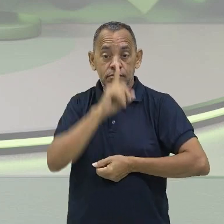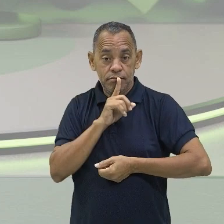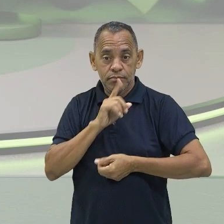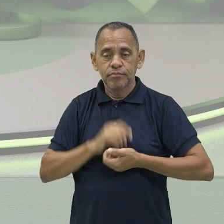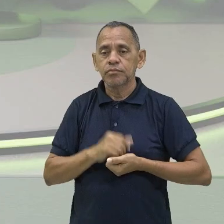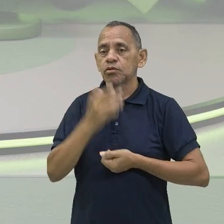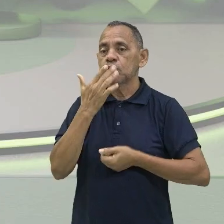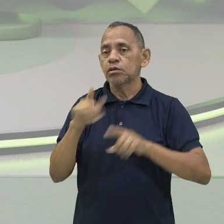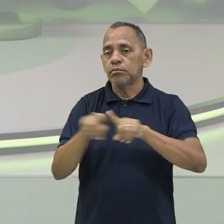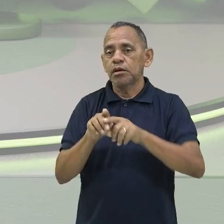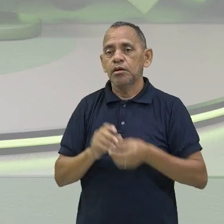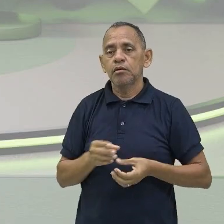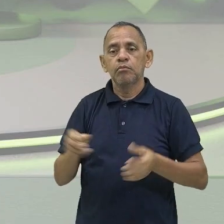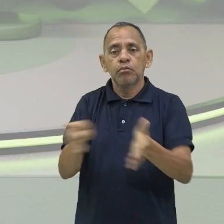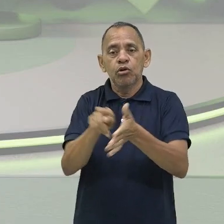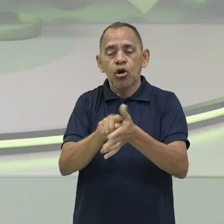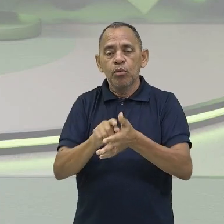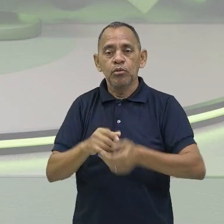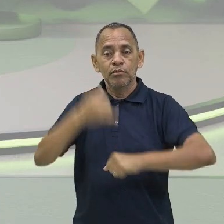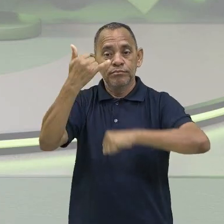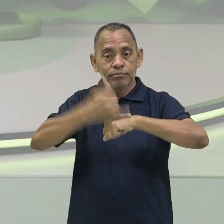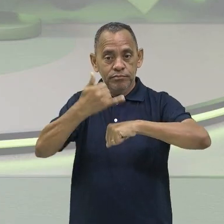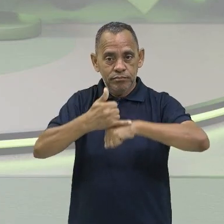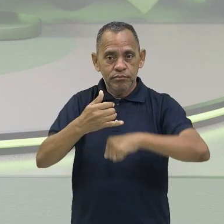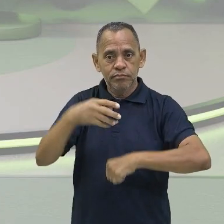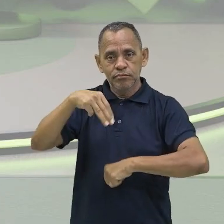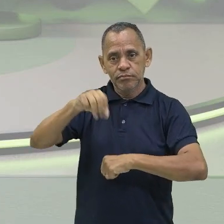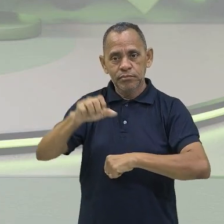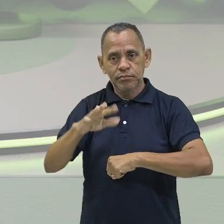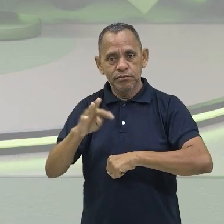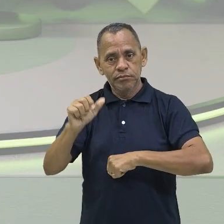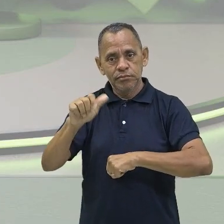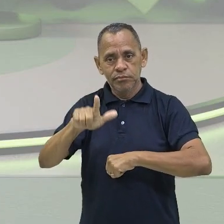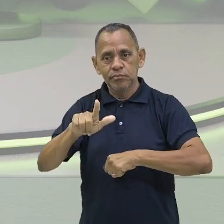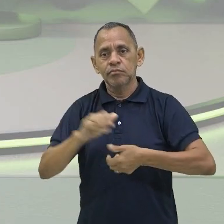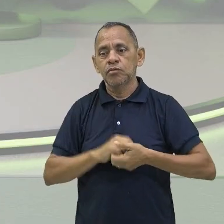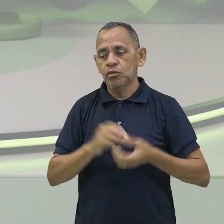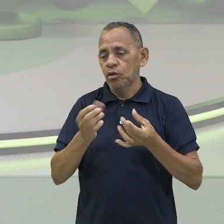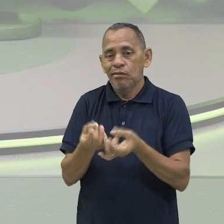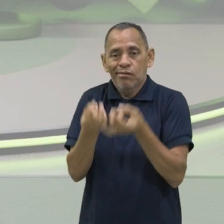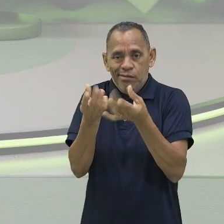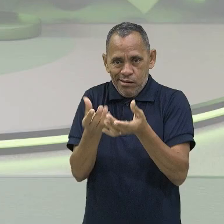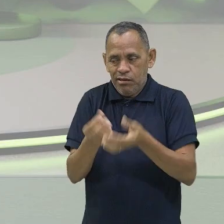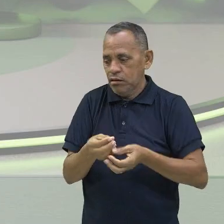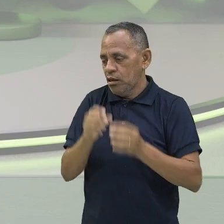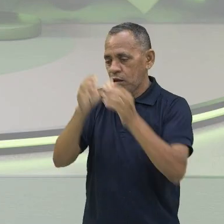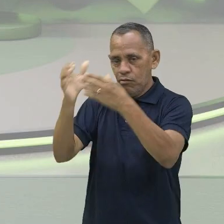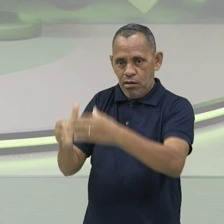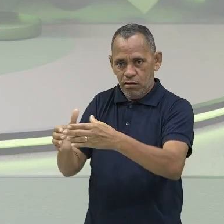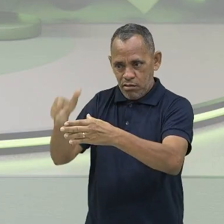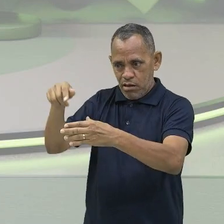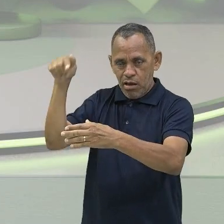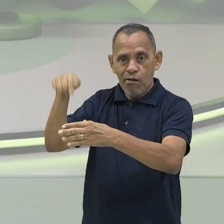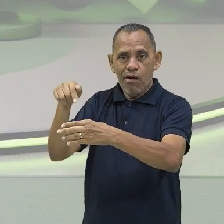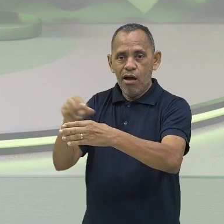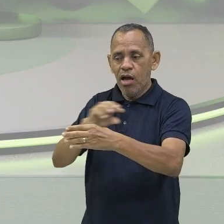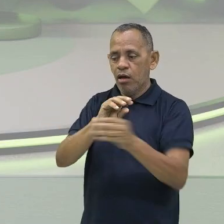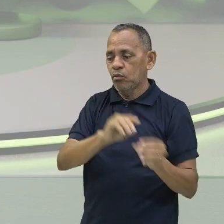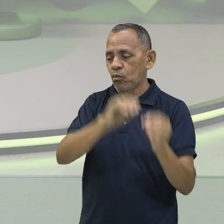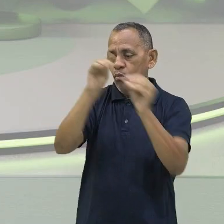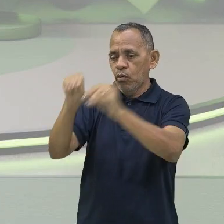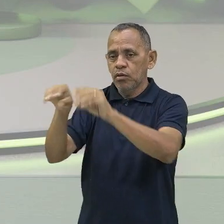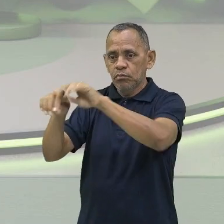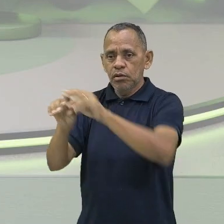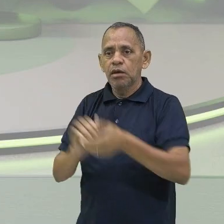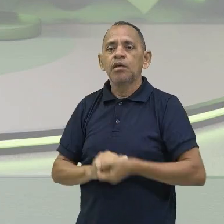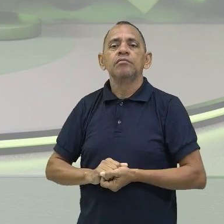ser destinada a metal, Então, a gente vai colocar aí resíduos de metal, representados por latas de alumínio,